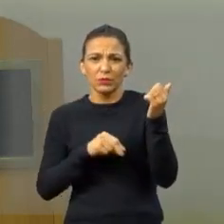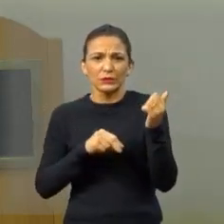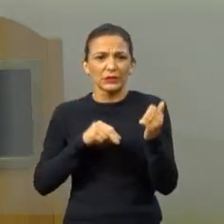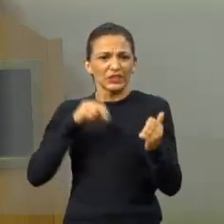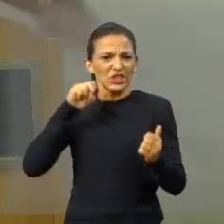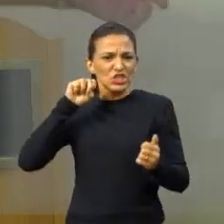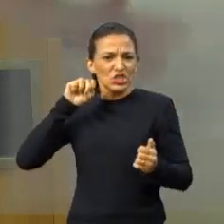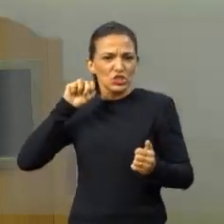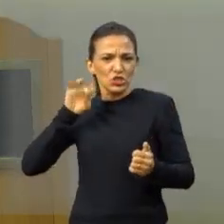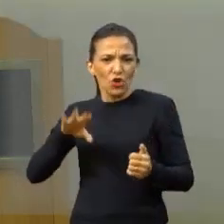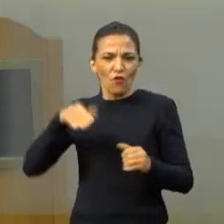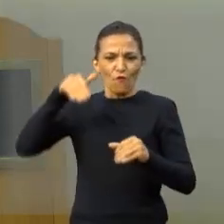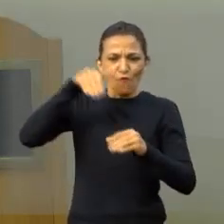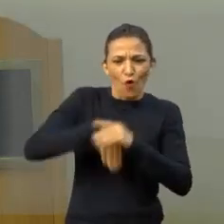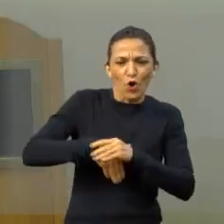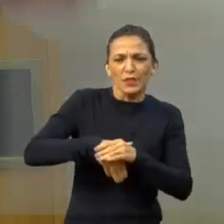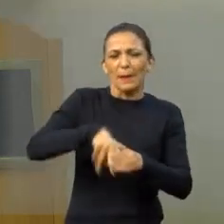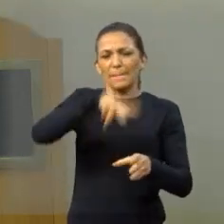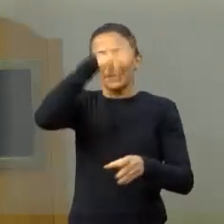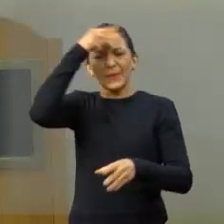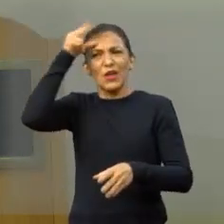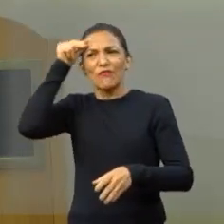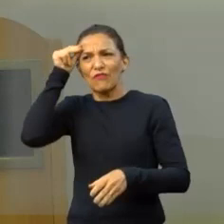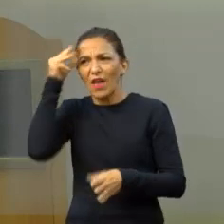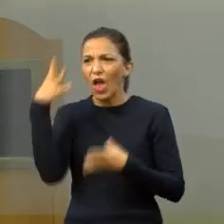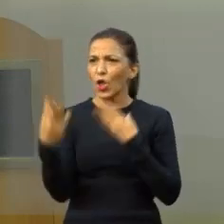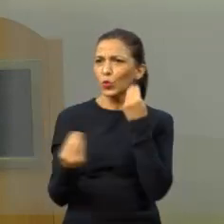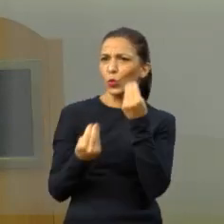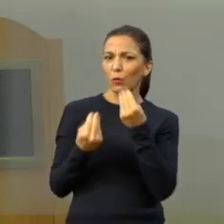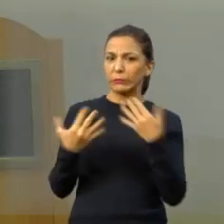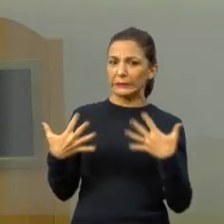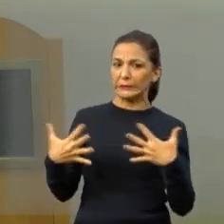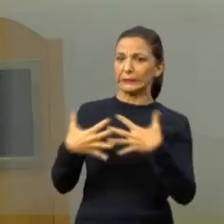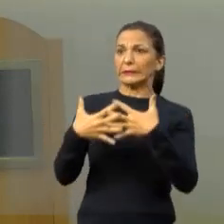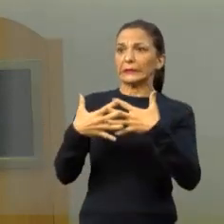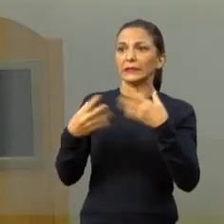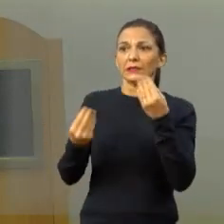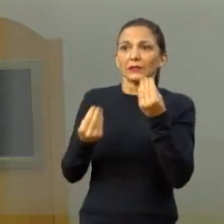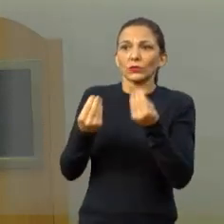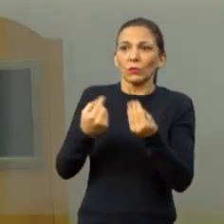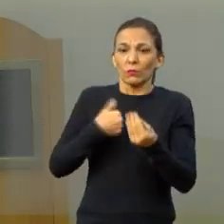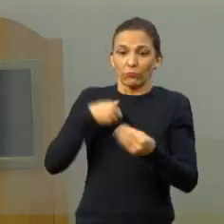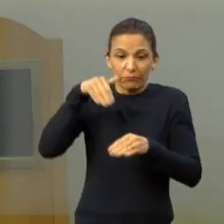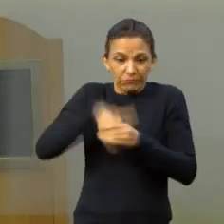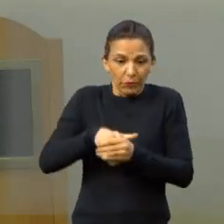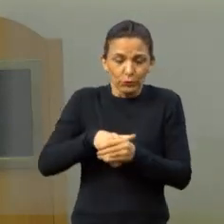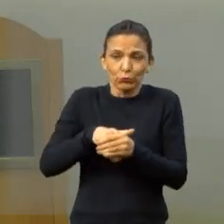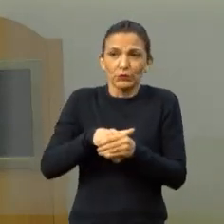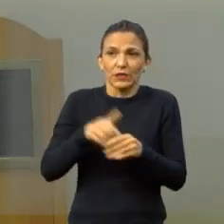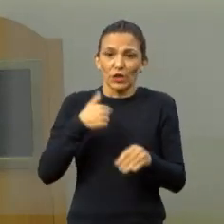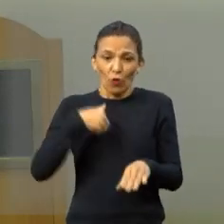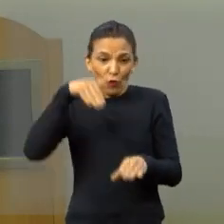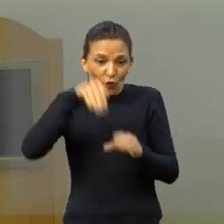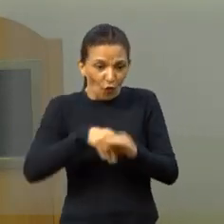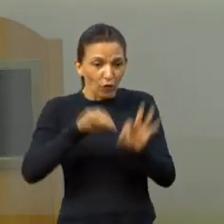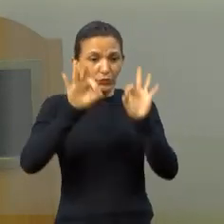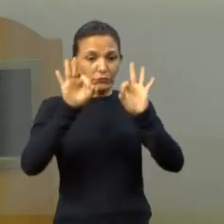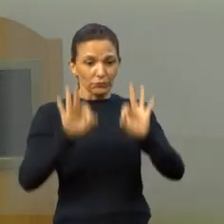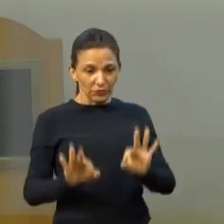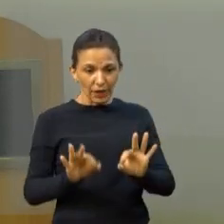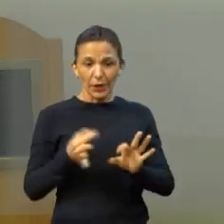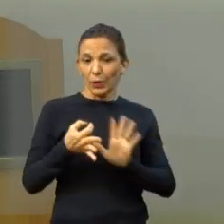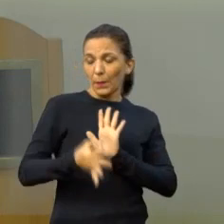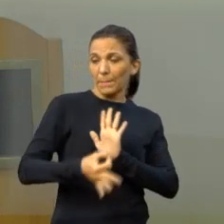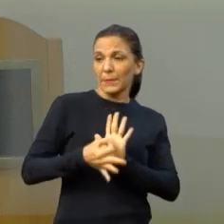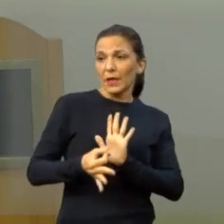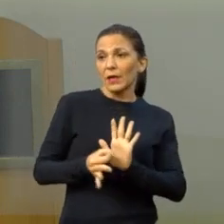prefeito o que que é isso eu falei que pera aí você deve estar confundindo Espera aí como sua avó o que Eu voto que é correto